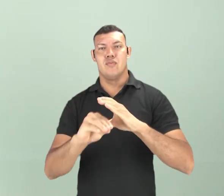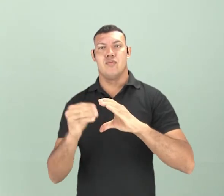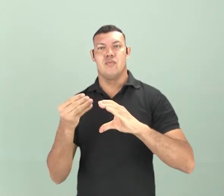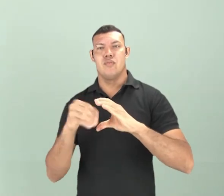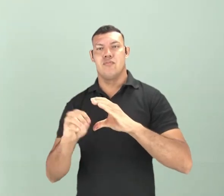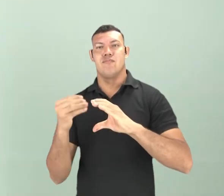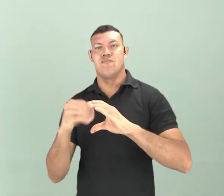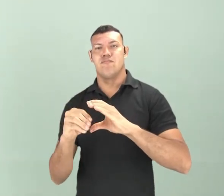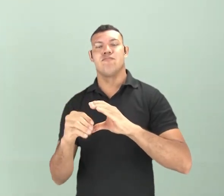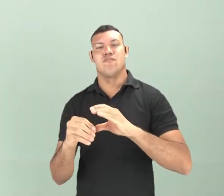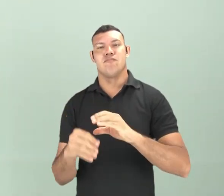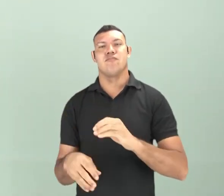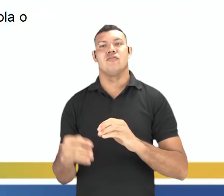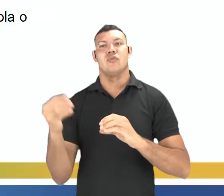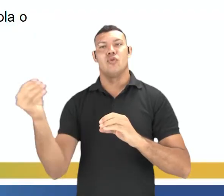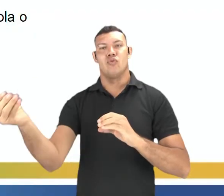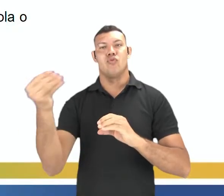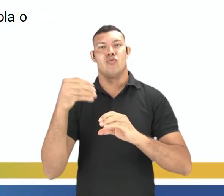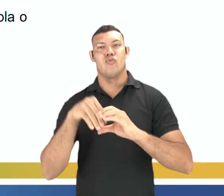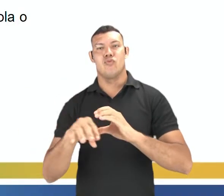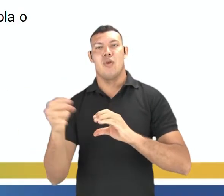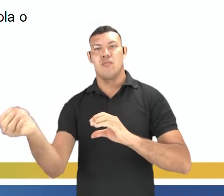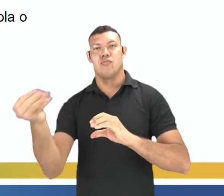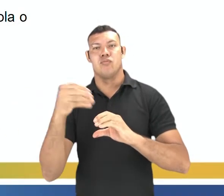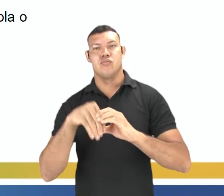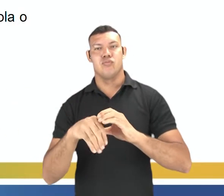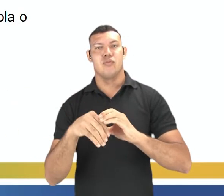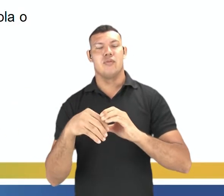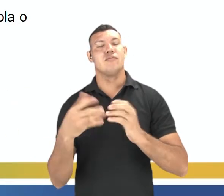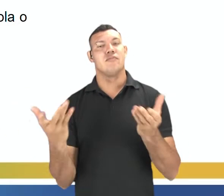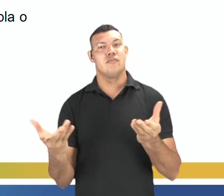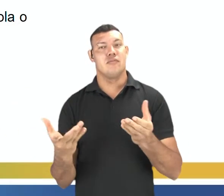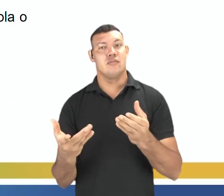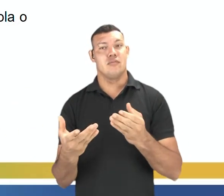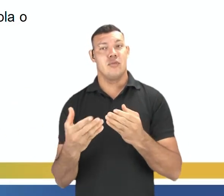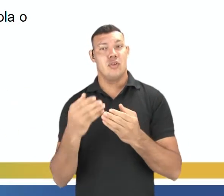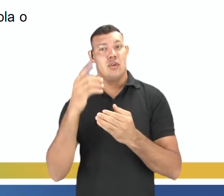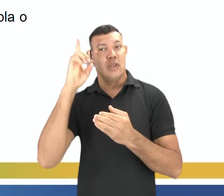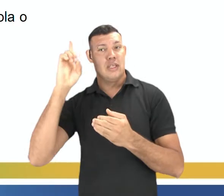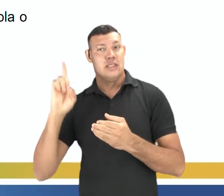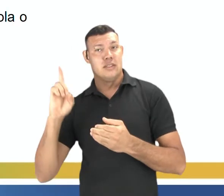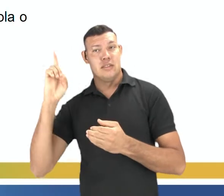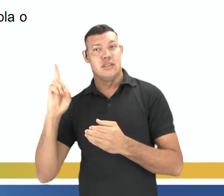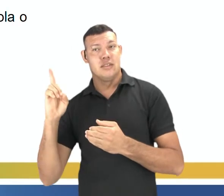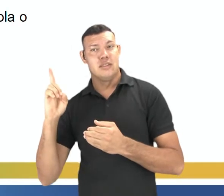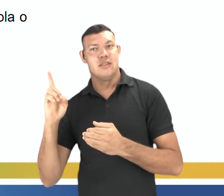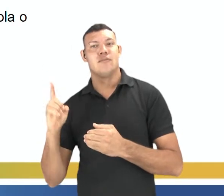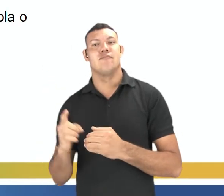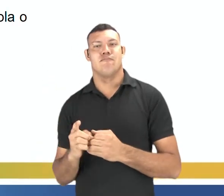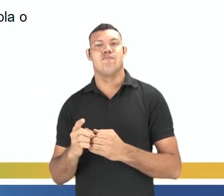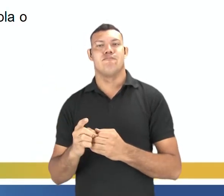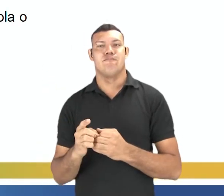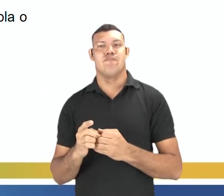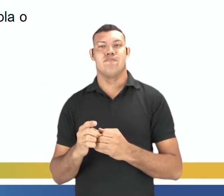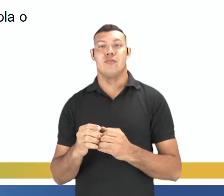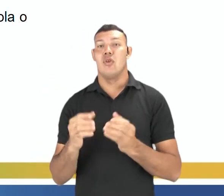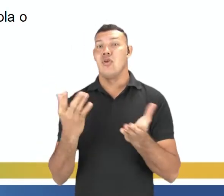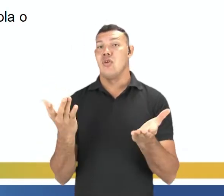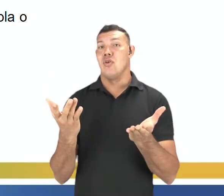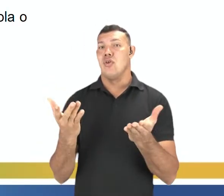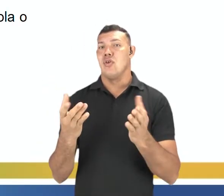e internas. O nosso lado direito do cérebro, ele controla o nosso lado esquerdo do